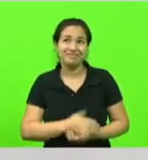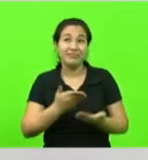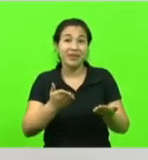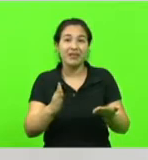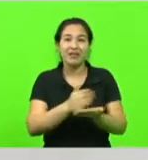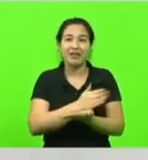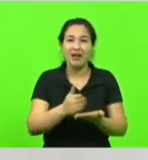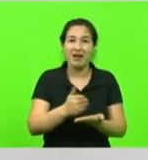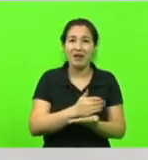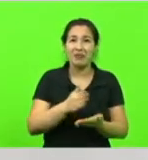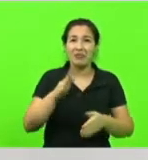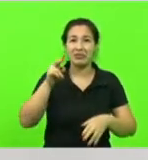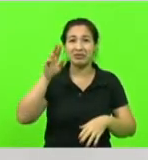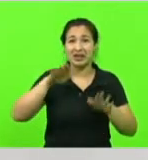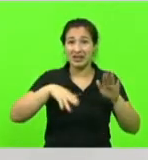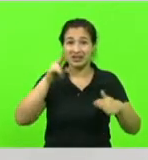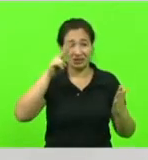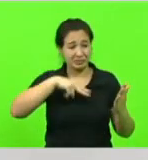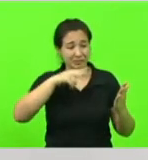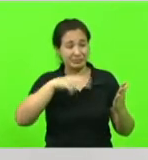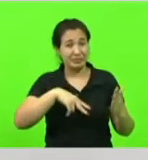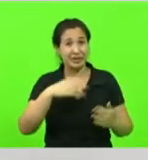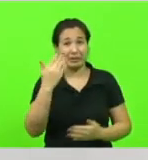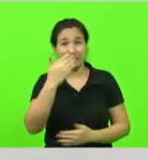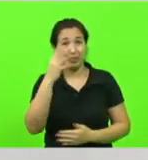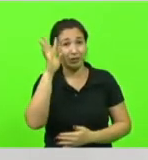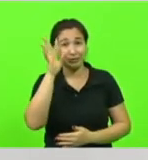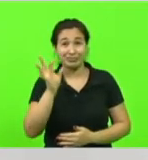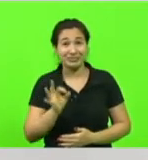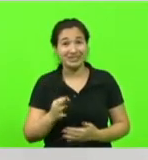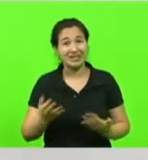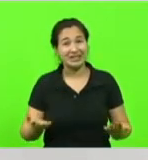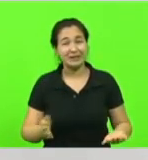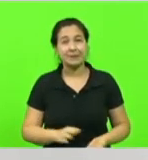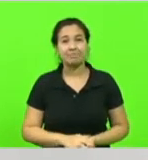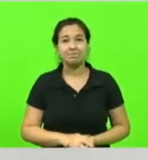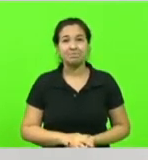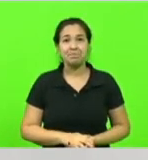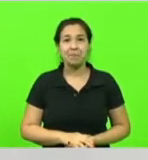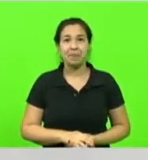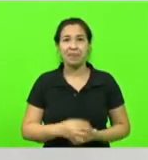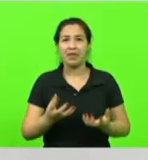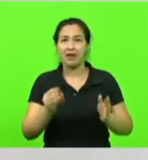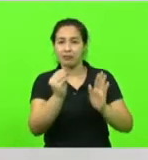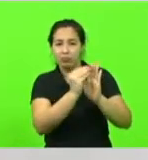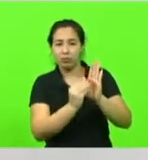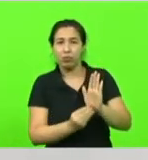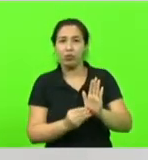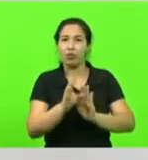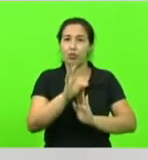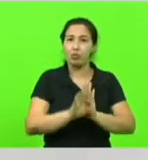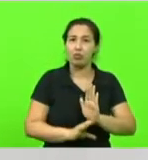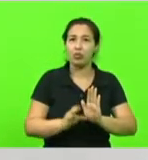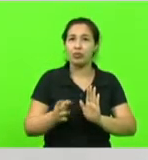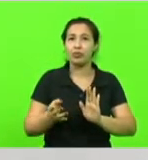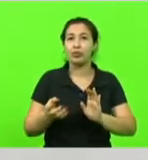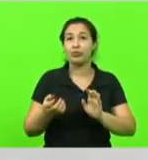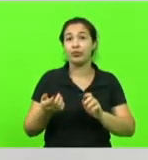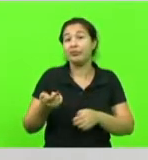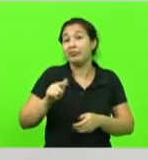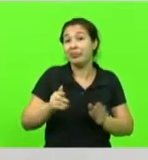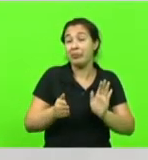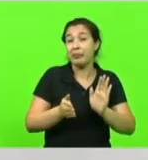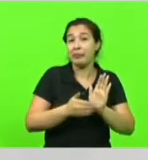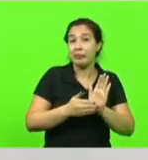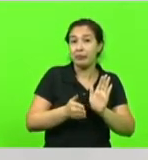aí, dado o IDEB. Mas se for para sair colocando, incluindo coisas no currículo, então também vou estar propondo aqui